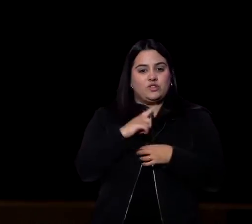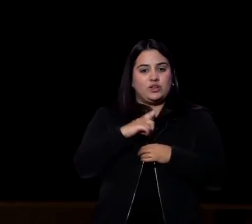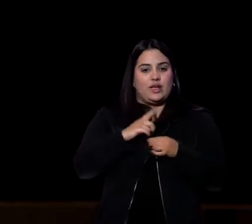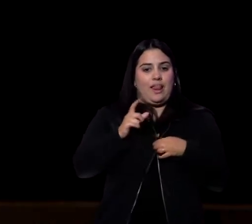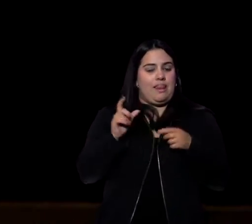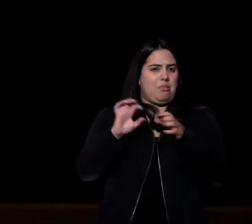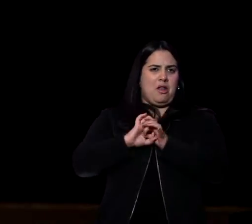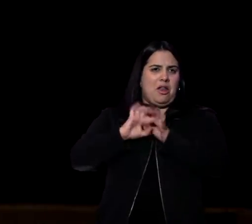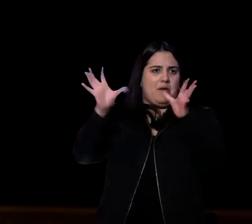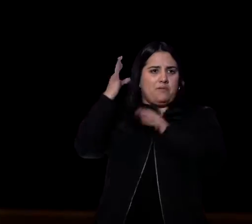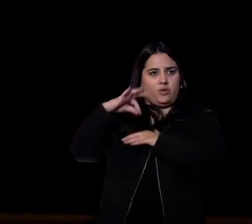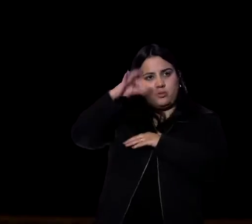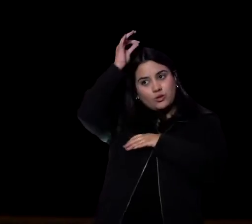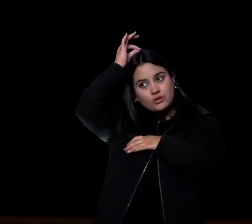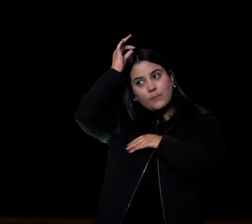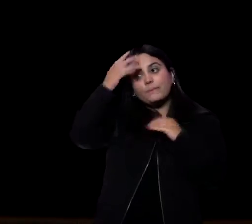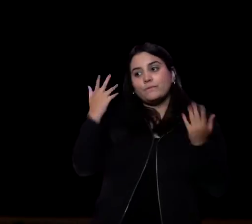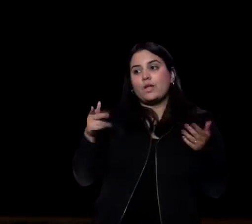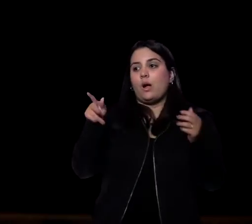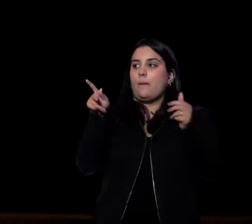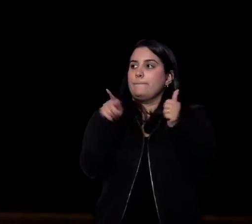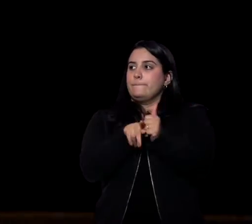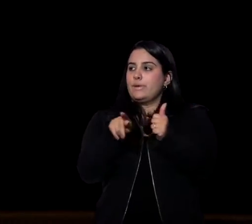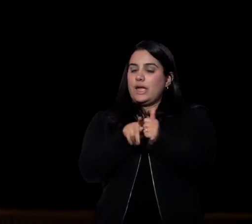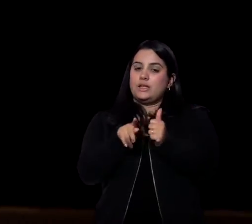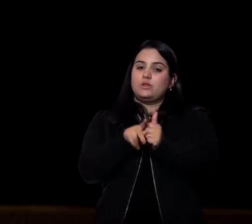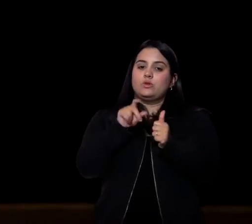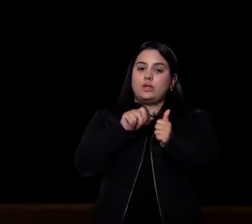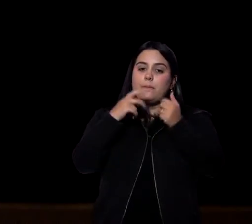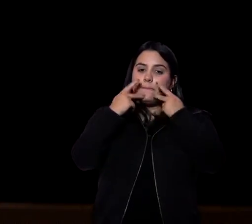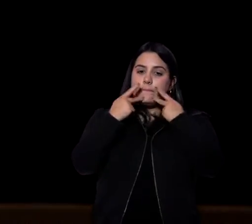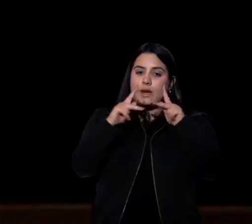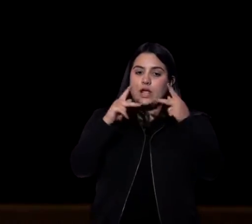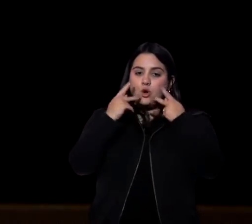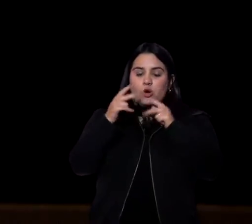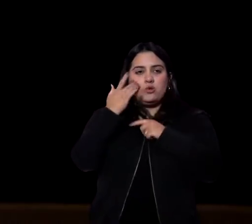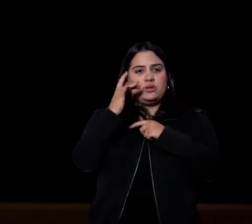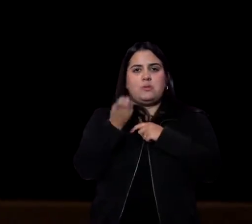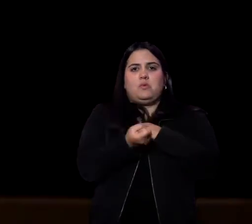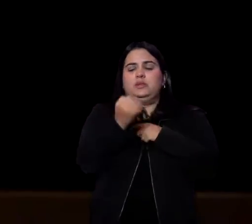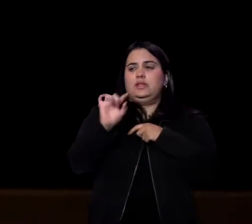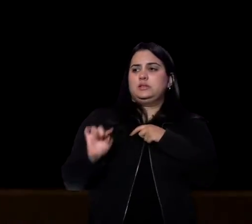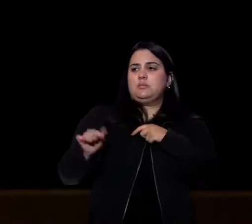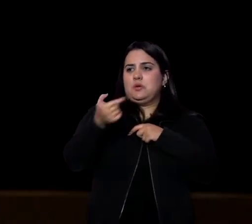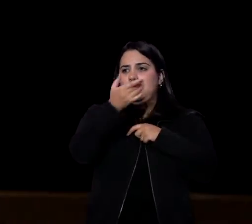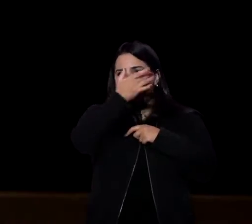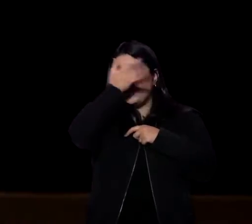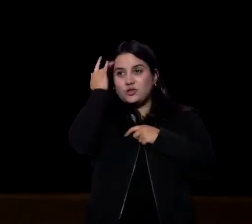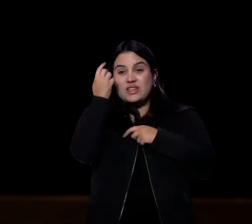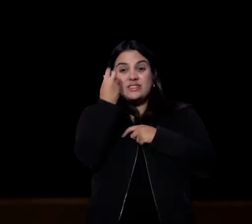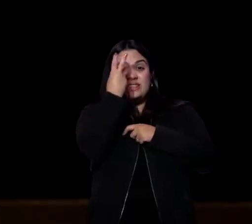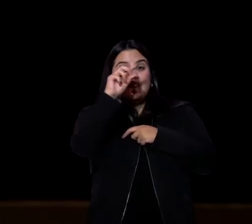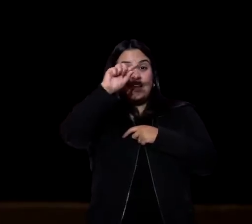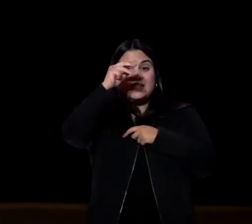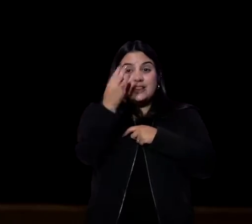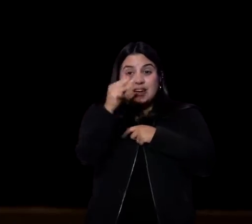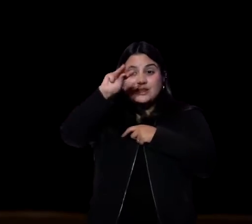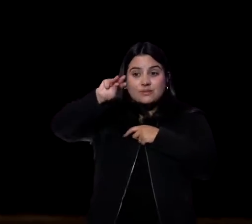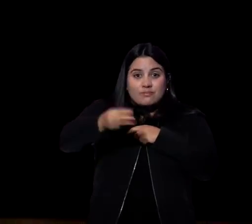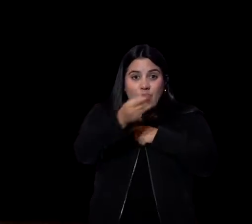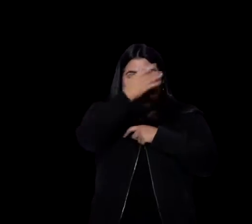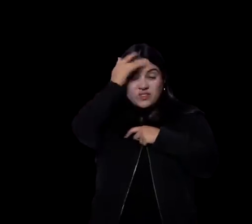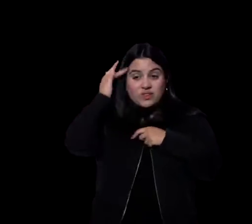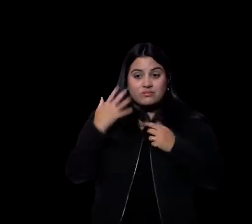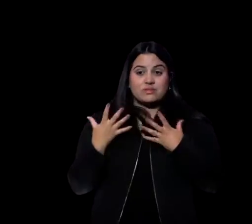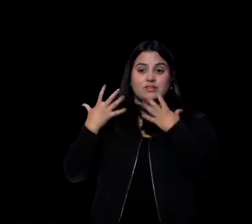Espírito Santo. Depois disso, Pedro foi lá e ele pregou para não sei quantas mil pessoas e 3.000 pessoas se converteram. Gente, eu não